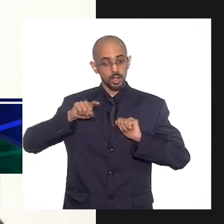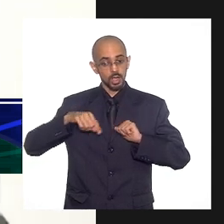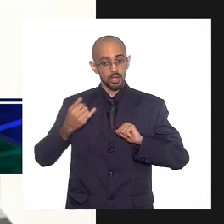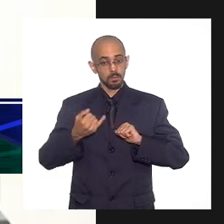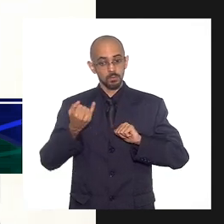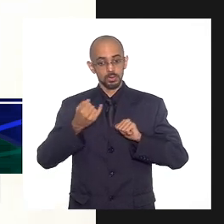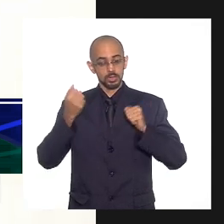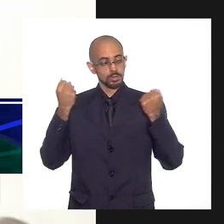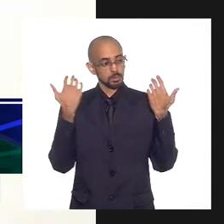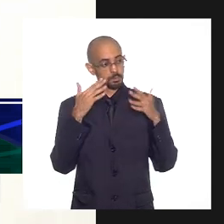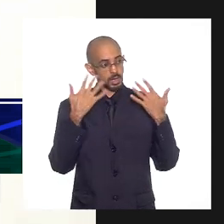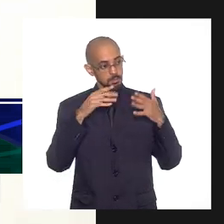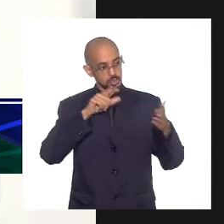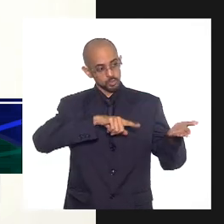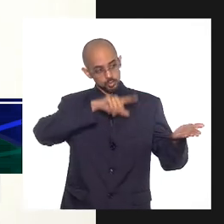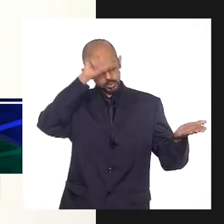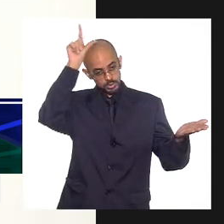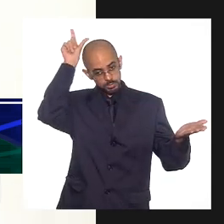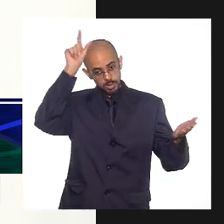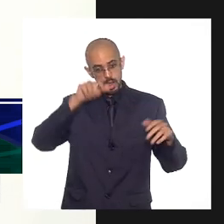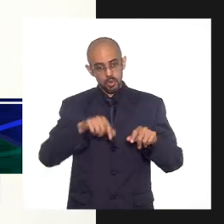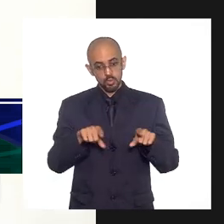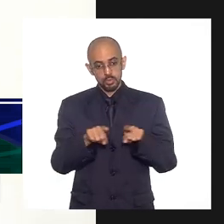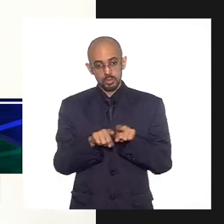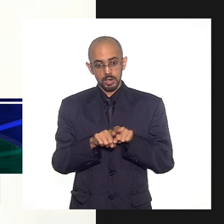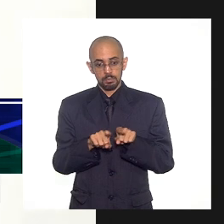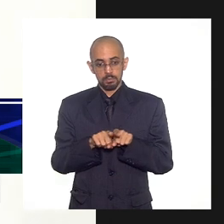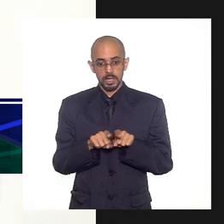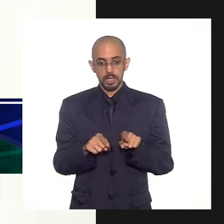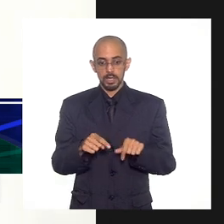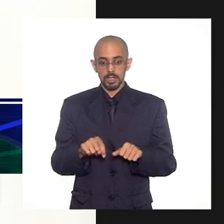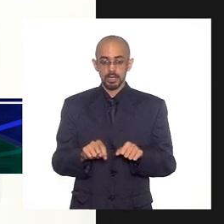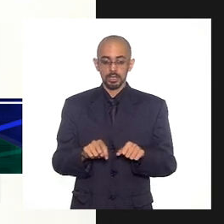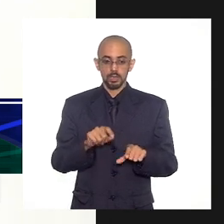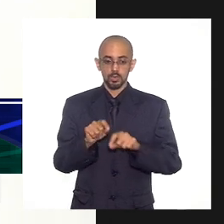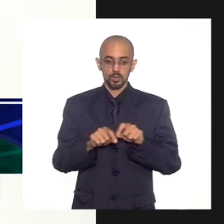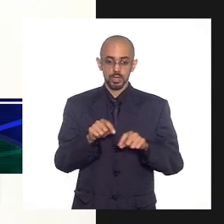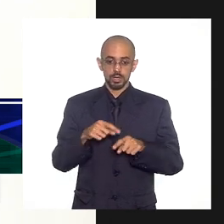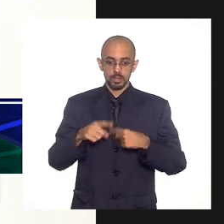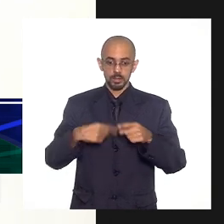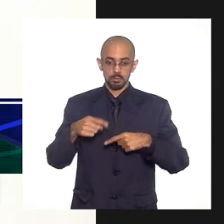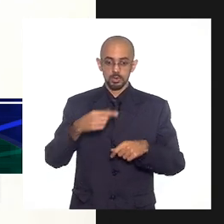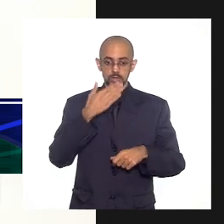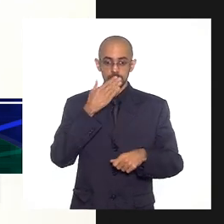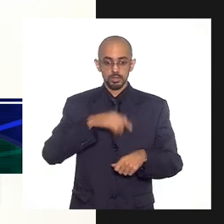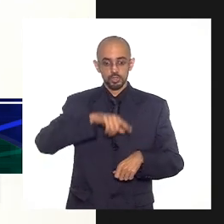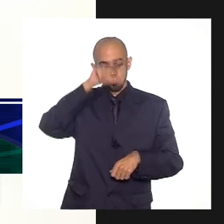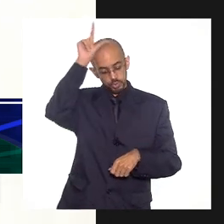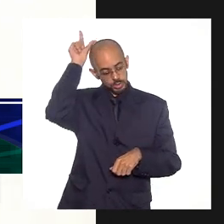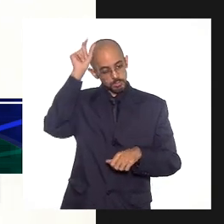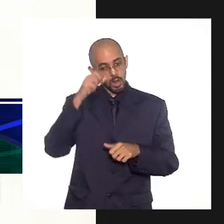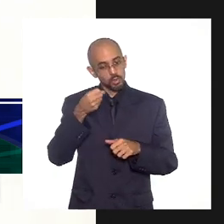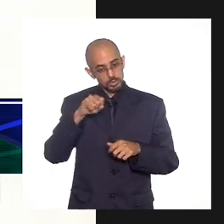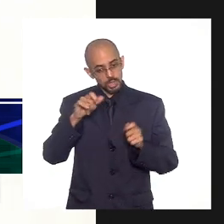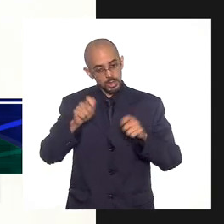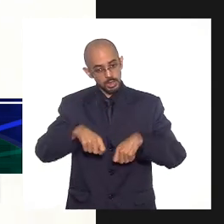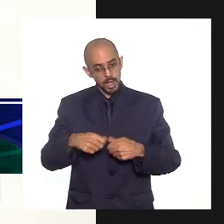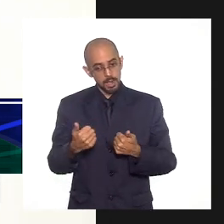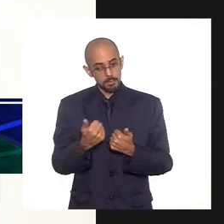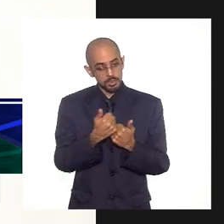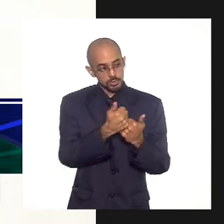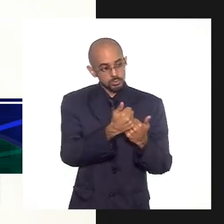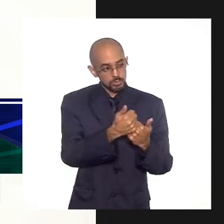vez, parabenizando o deputado Luiz Paulo, e eu, como deputado também, fico muito feliz, vou pedir depois, Luiz Paulo, a sua coautoria do seu projeto, ok?